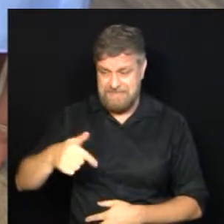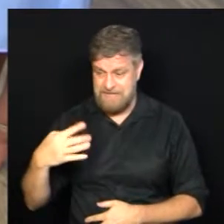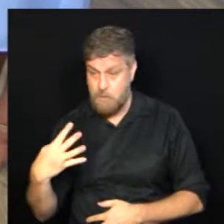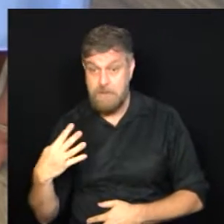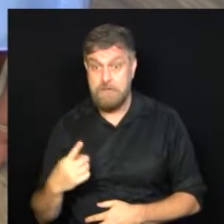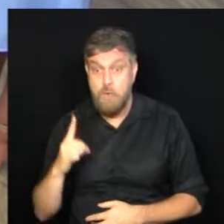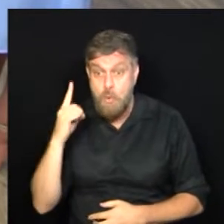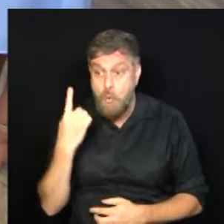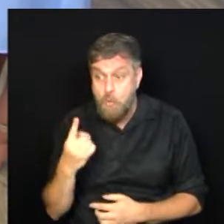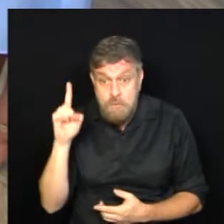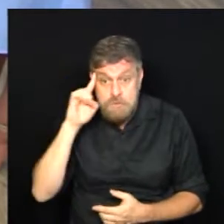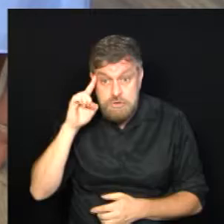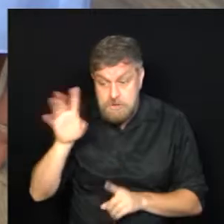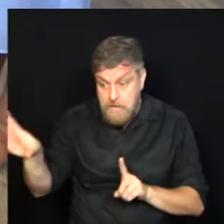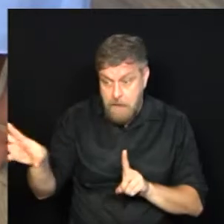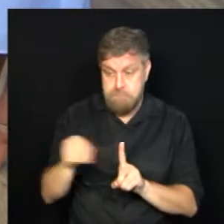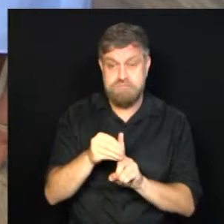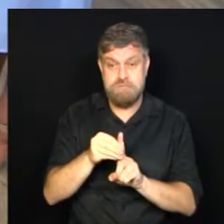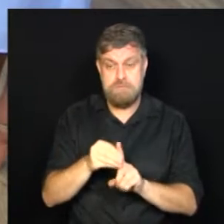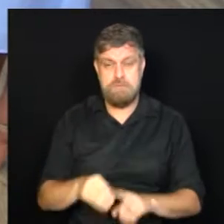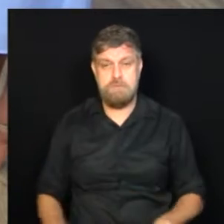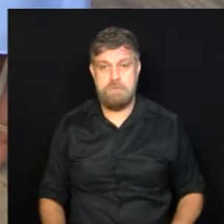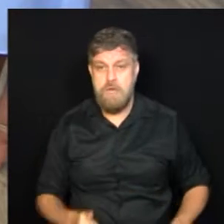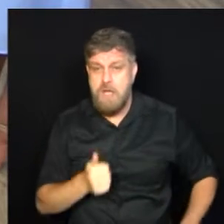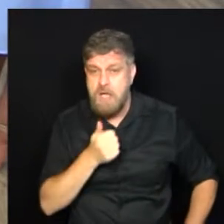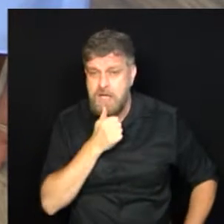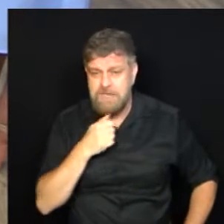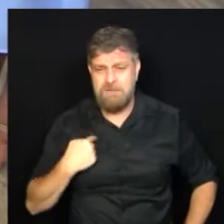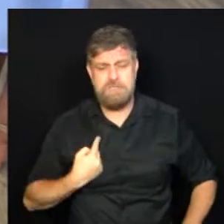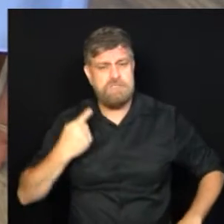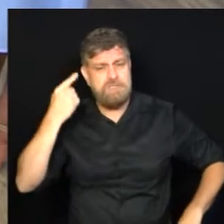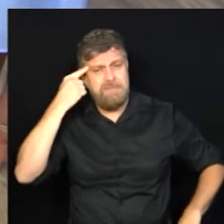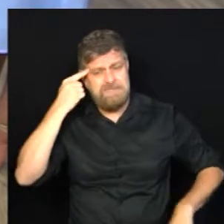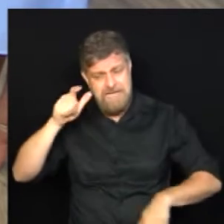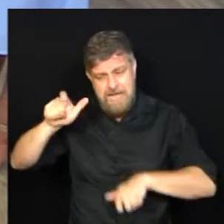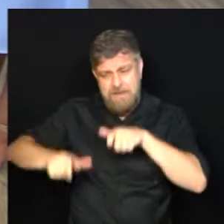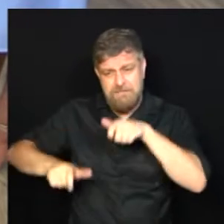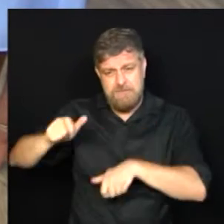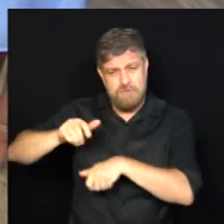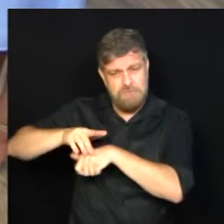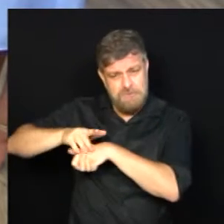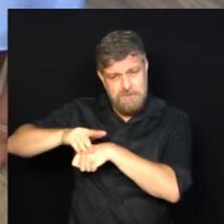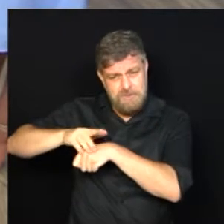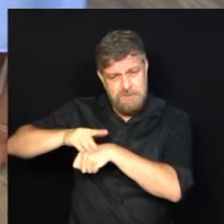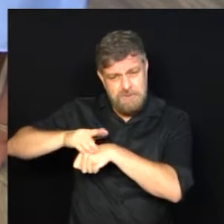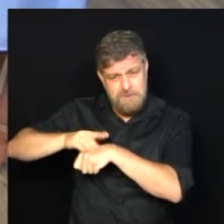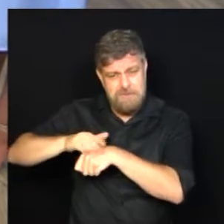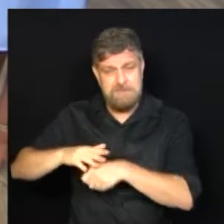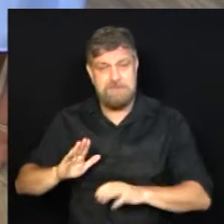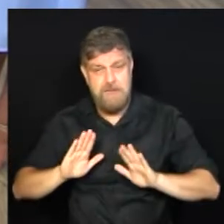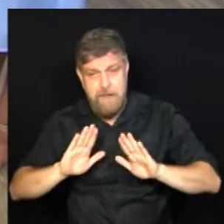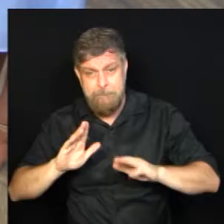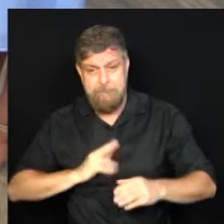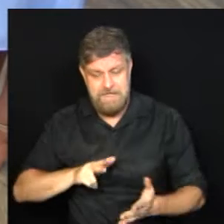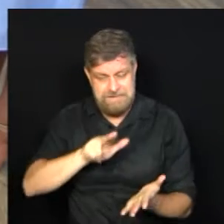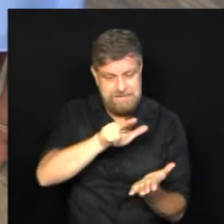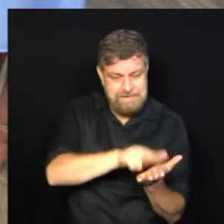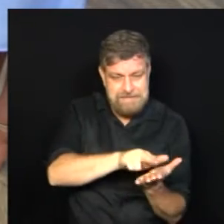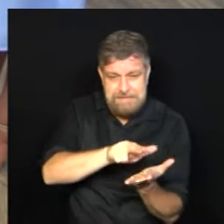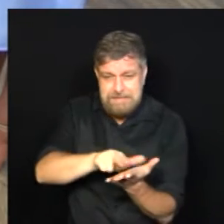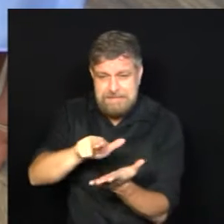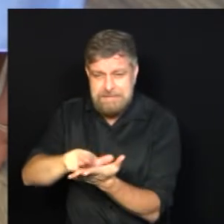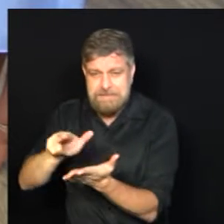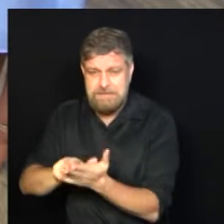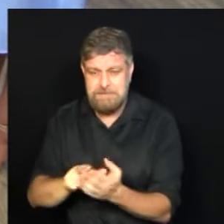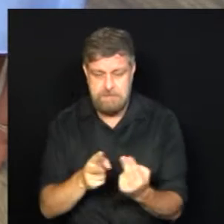em 24 horas. E quando a gente fala ainda dos casos, você falou do isolamento, mas nas internações, olha,